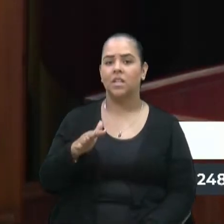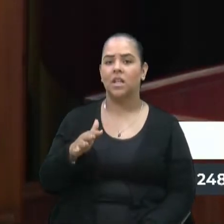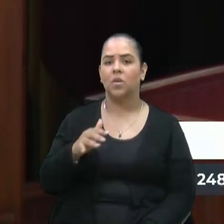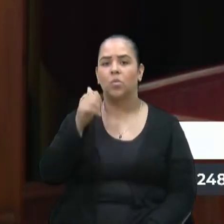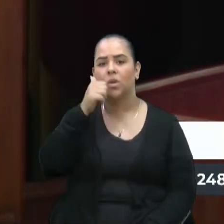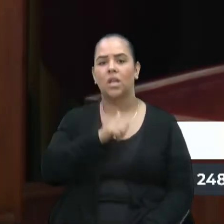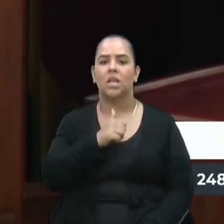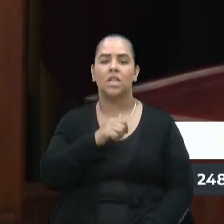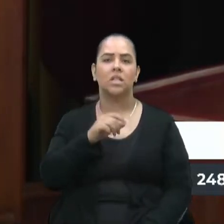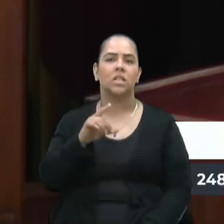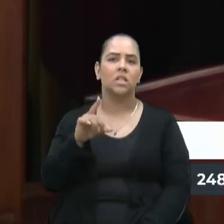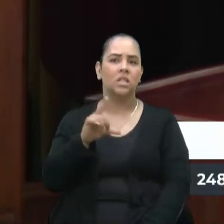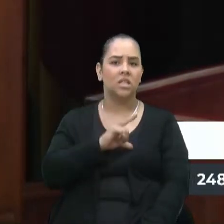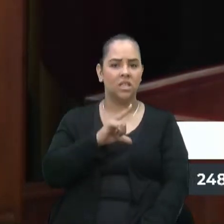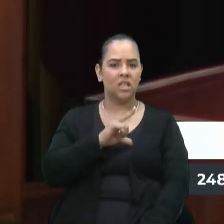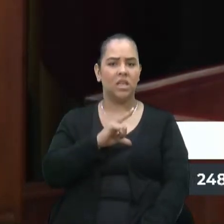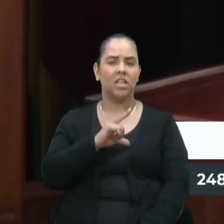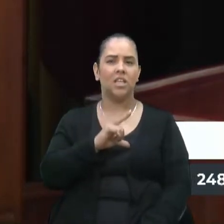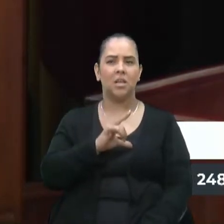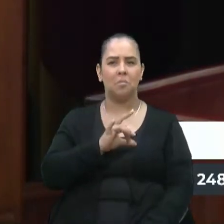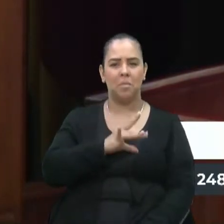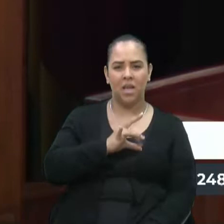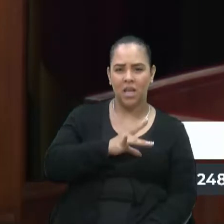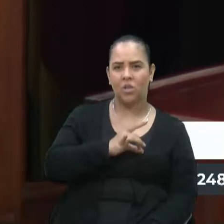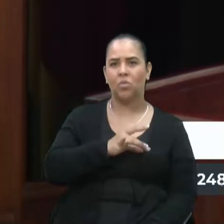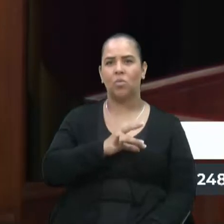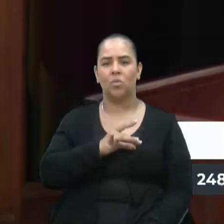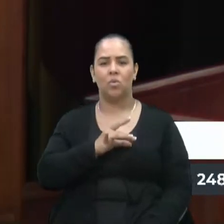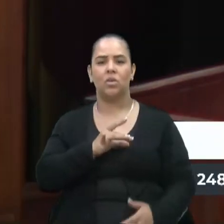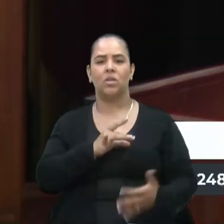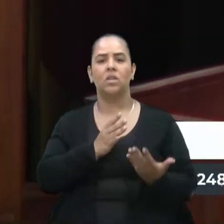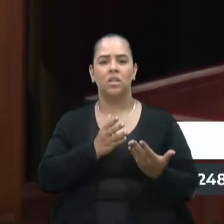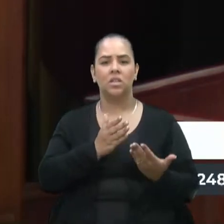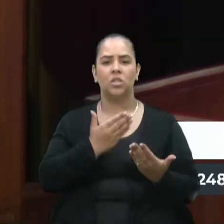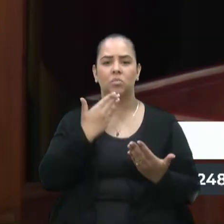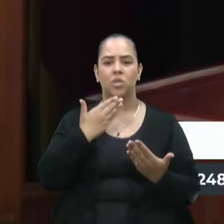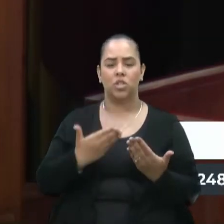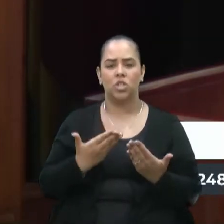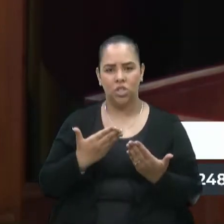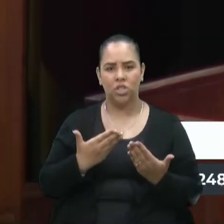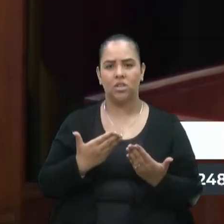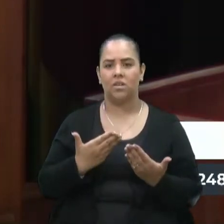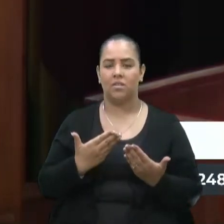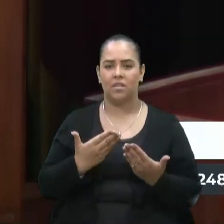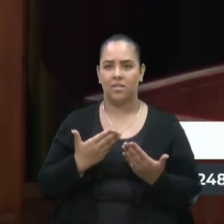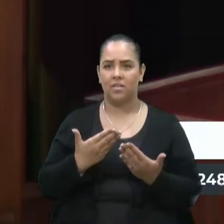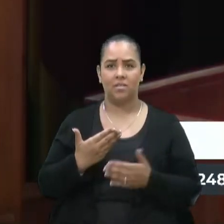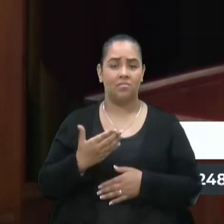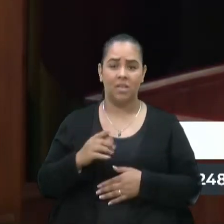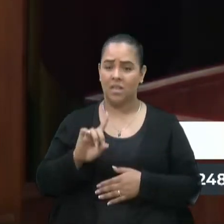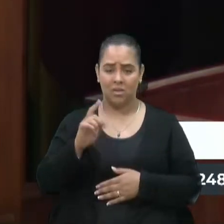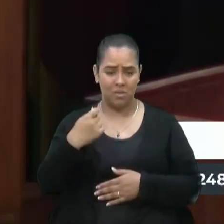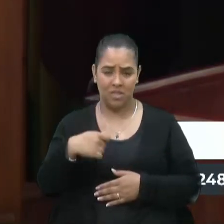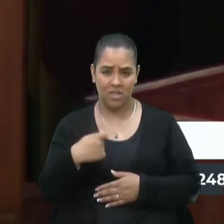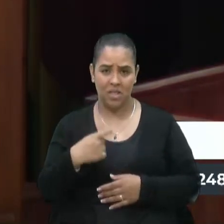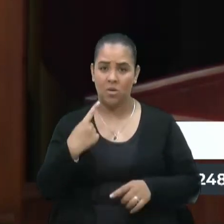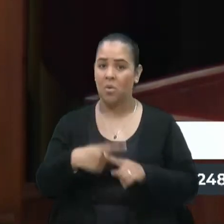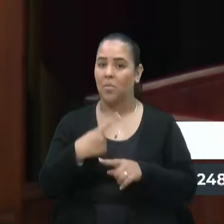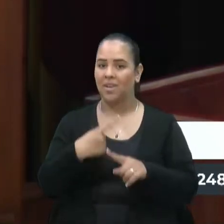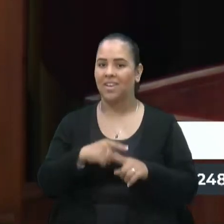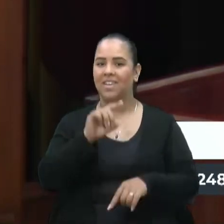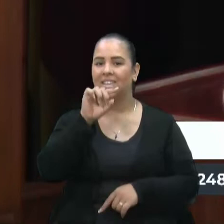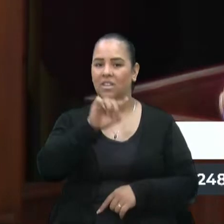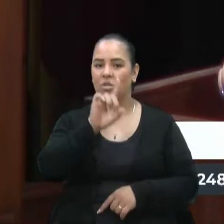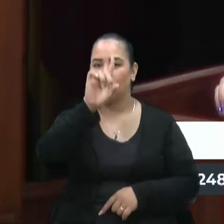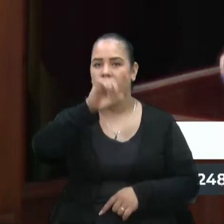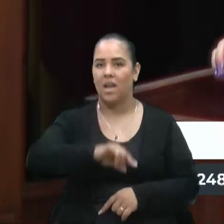ainda têm aquele receio, aquele medo de pedir a medida protetiva. E não deveriam, porque a medida protetiva